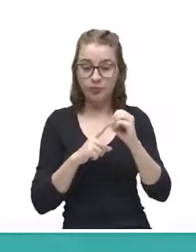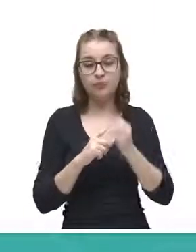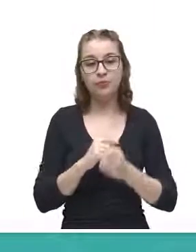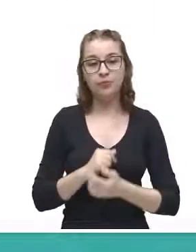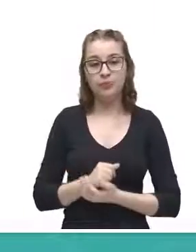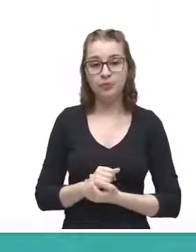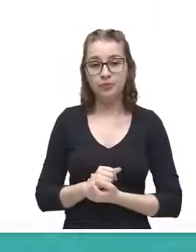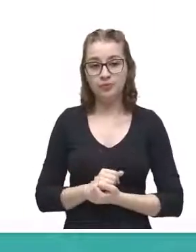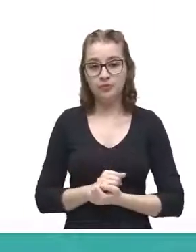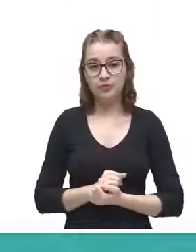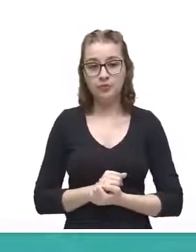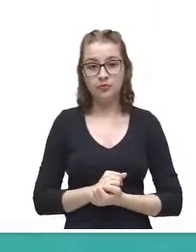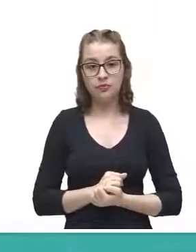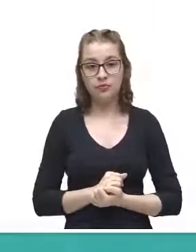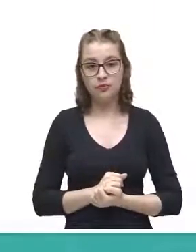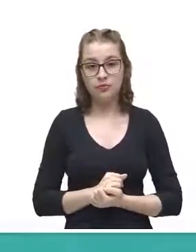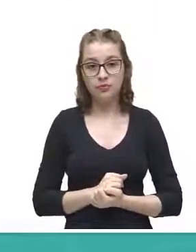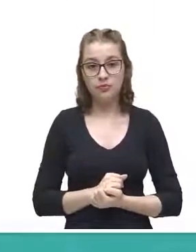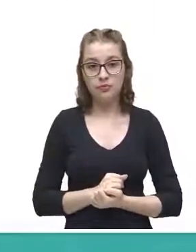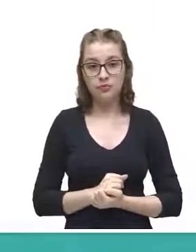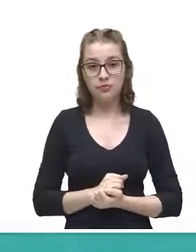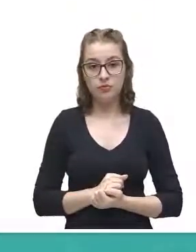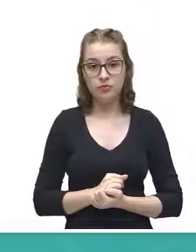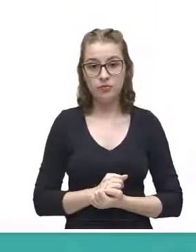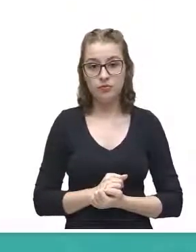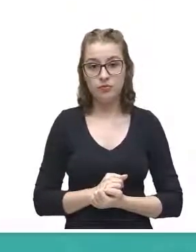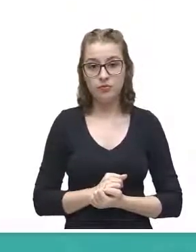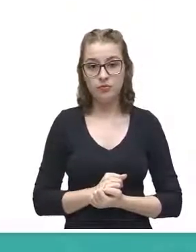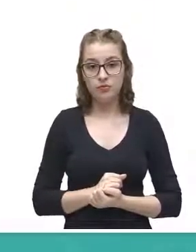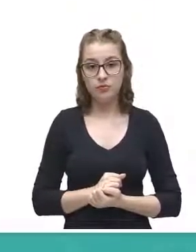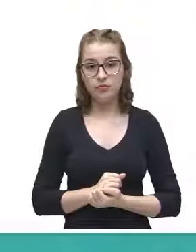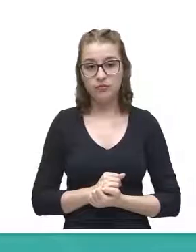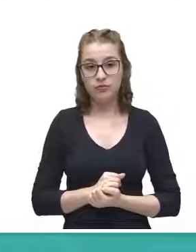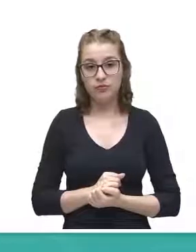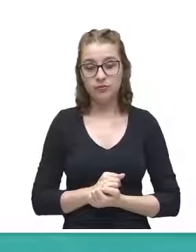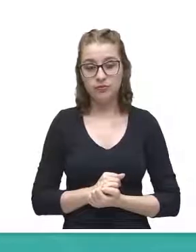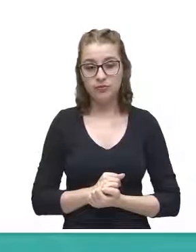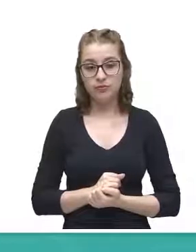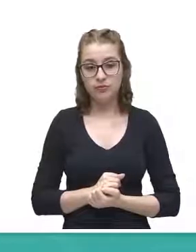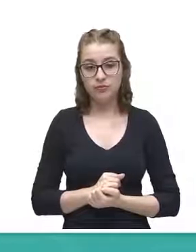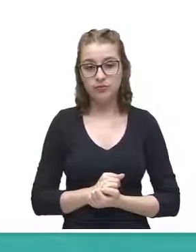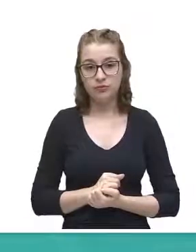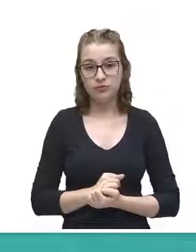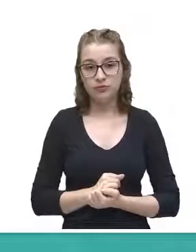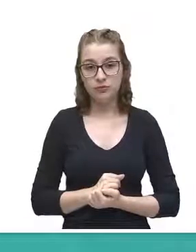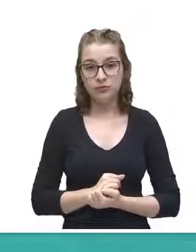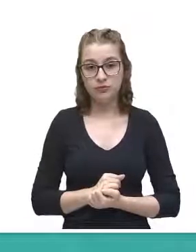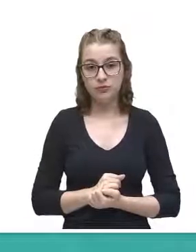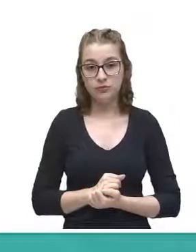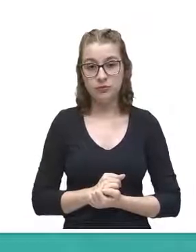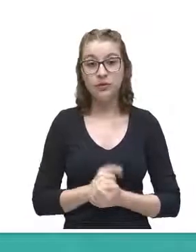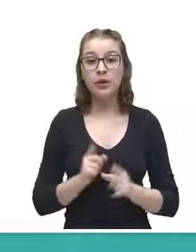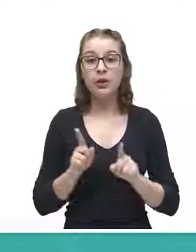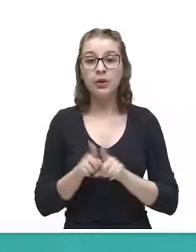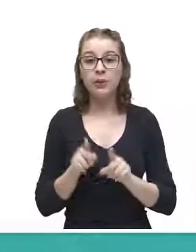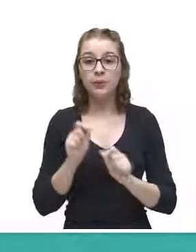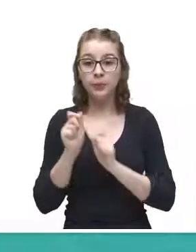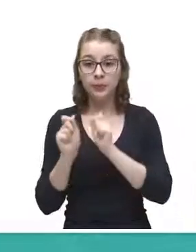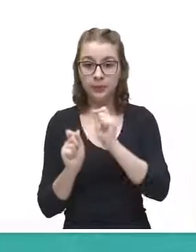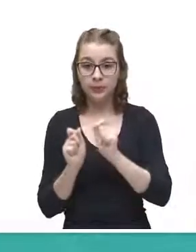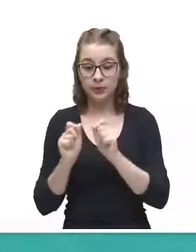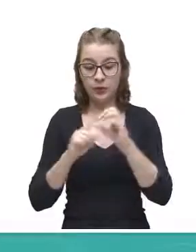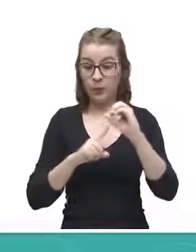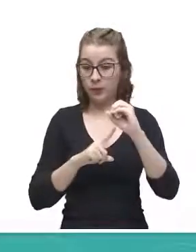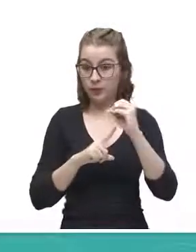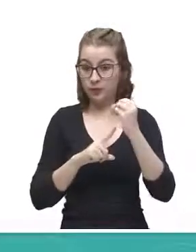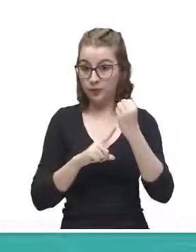planeta girando em seu próprio eixo, que vai nos dar aí os dias e as noites, tá? Ainda sobre o movimento de rotação, a gente